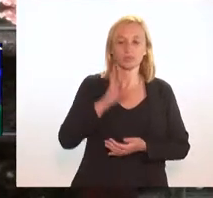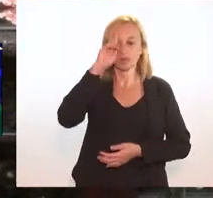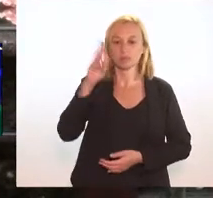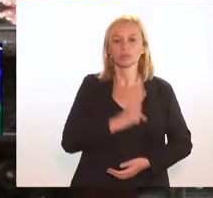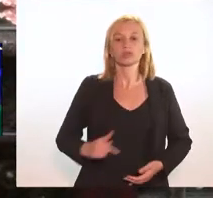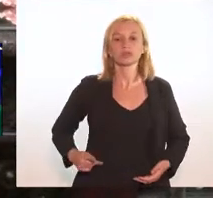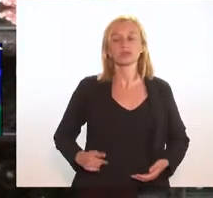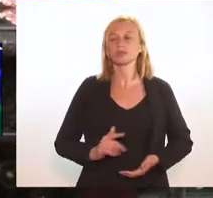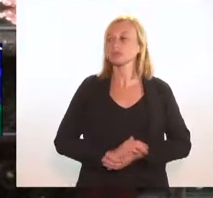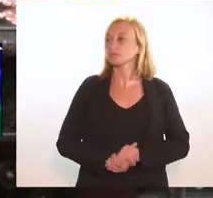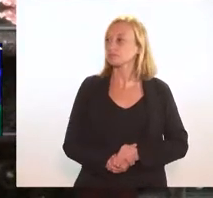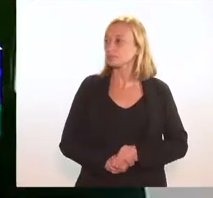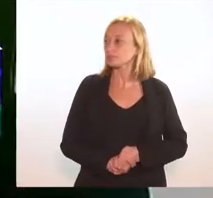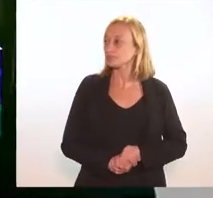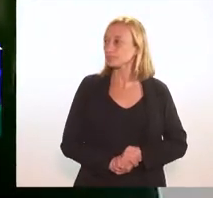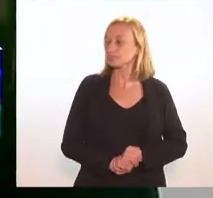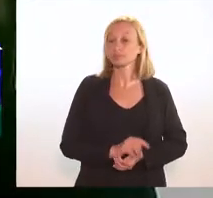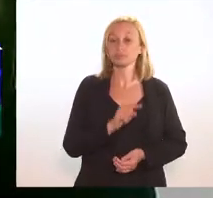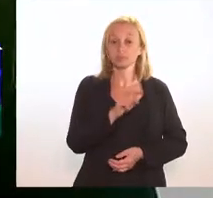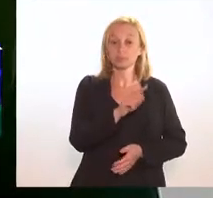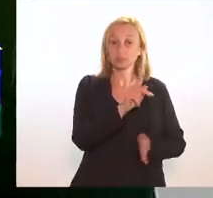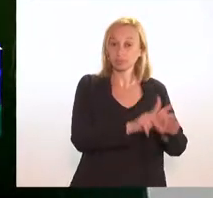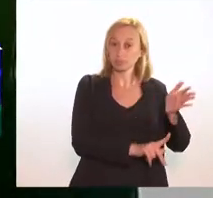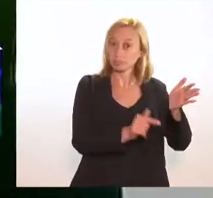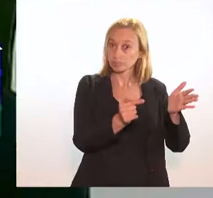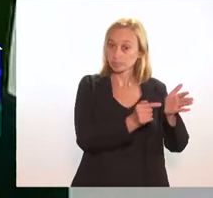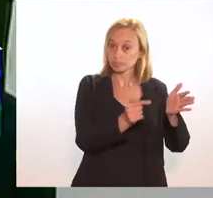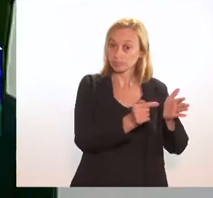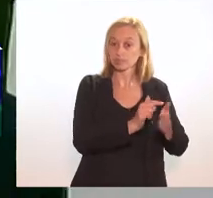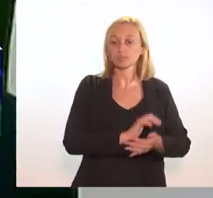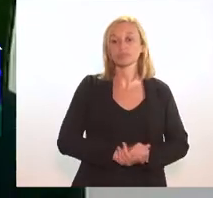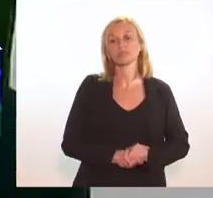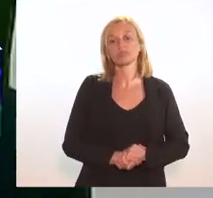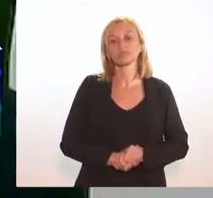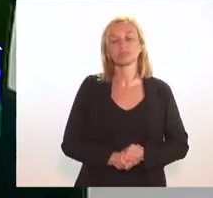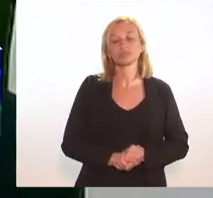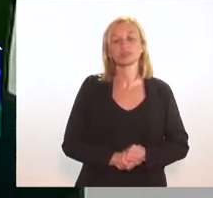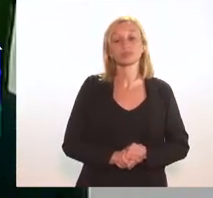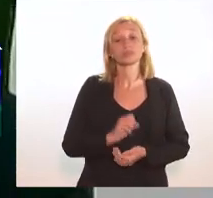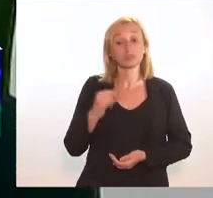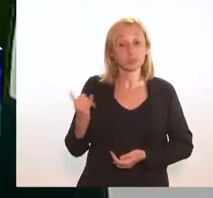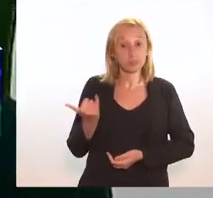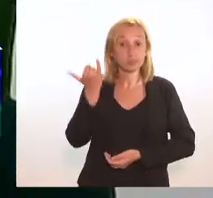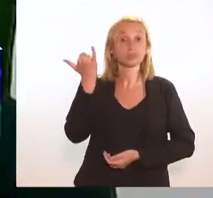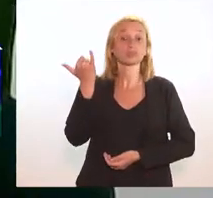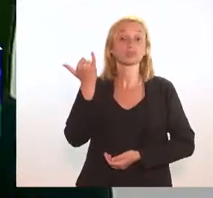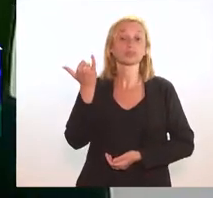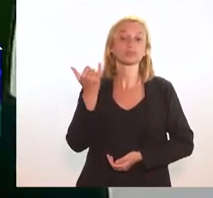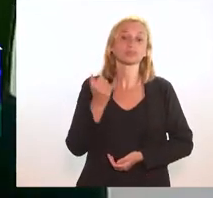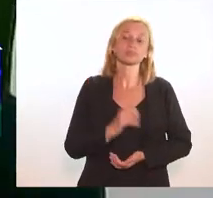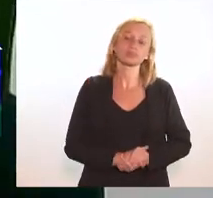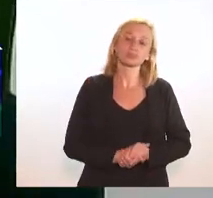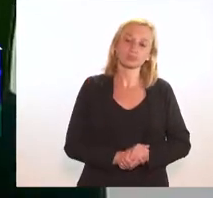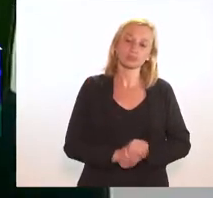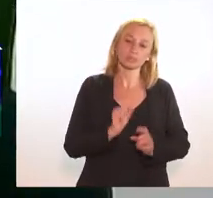Presidente, esse projeto, ele tramita, ele tem uma importância social